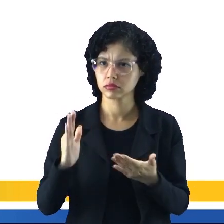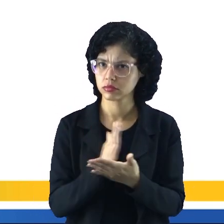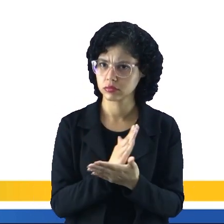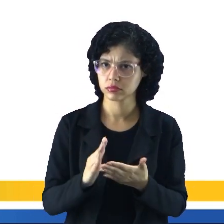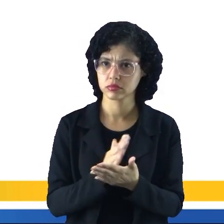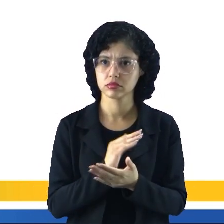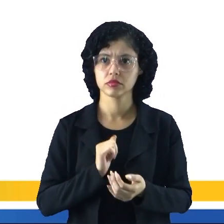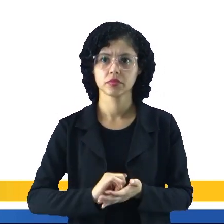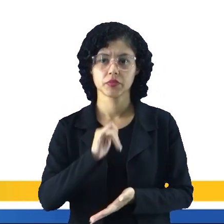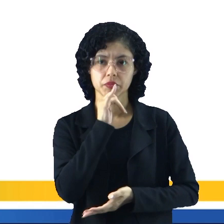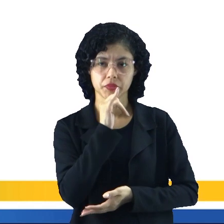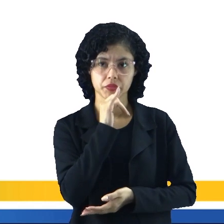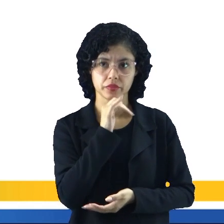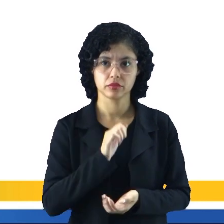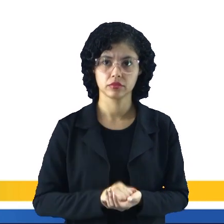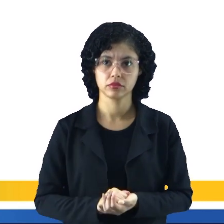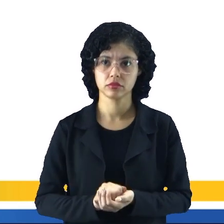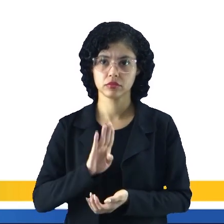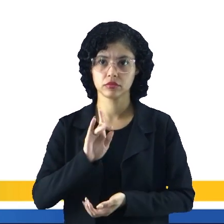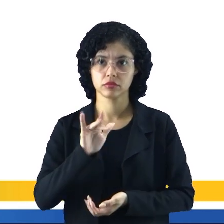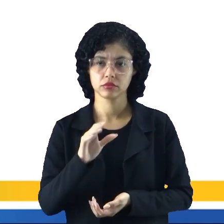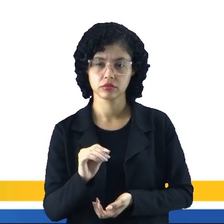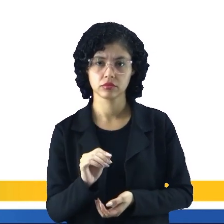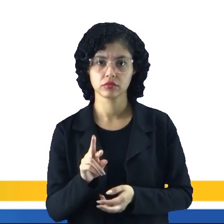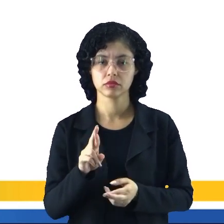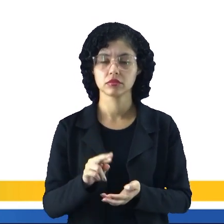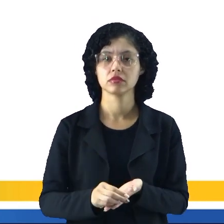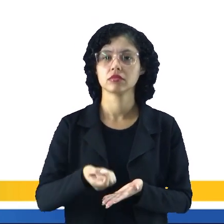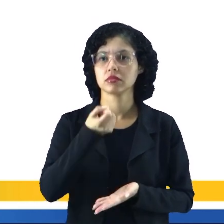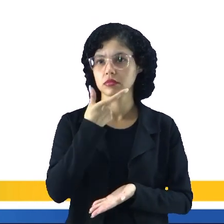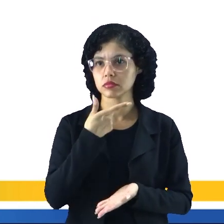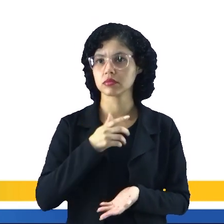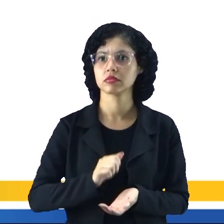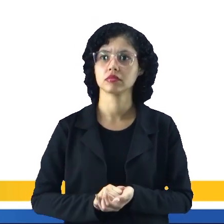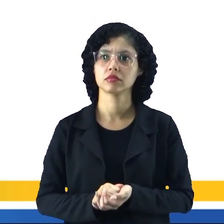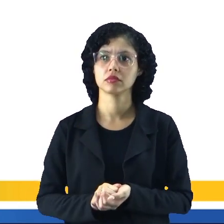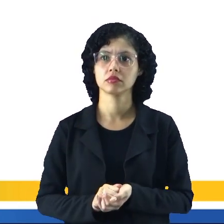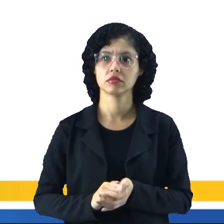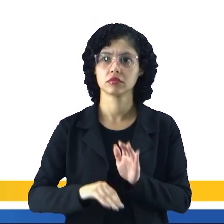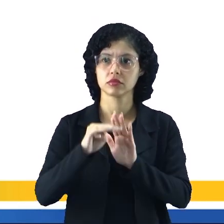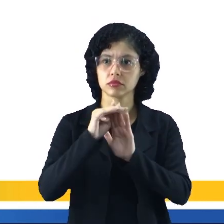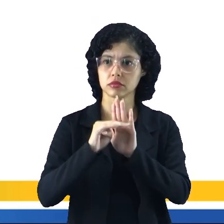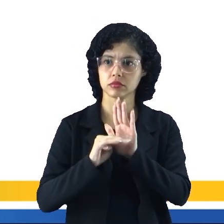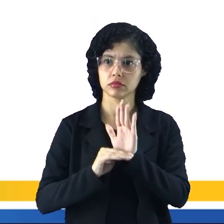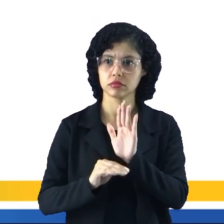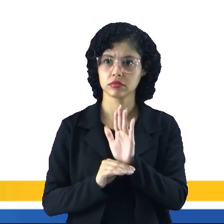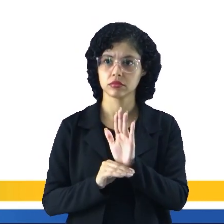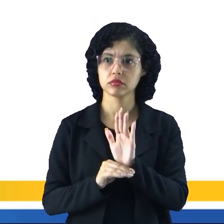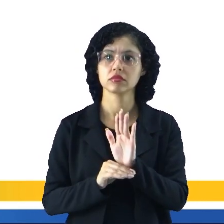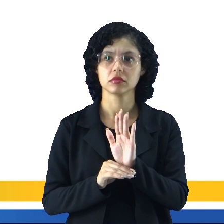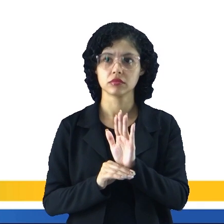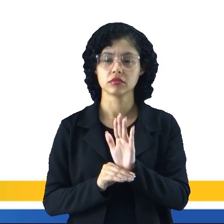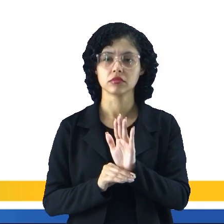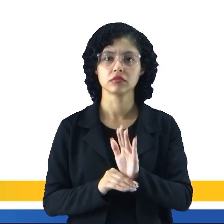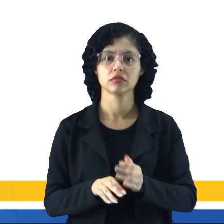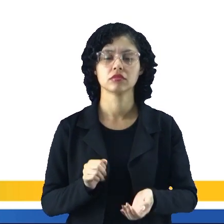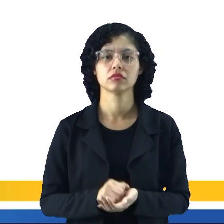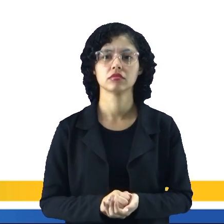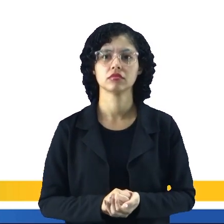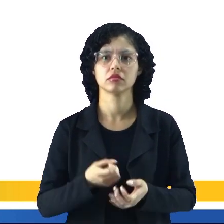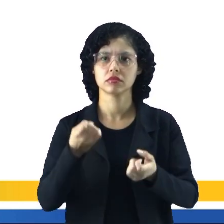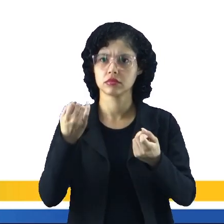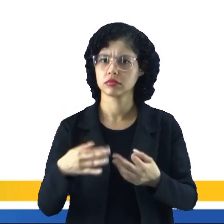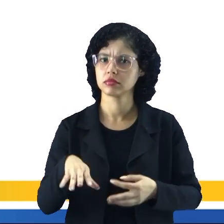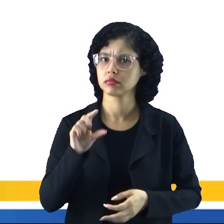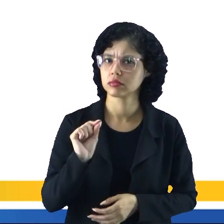algo alguns exemplos são a bula de um remédio um manual de instrução ou uma receita culinária esse tipo de